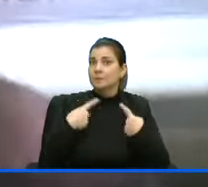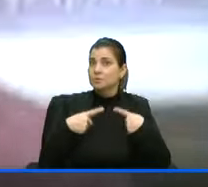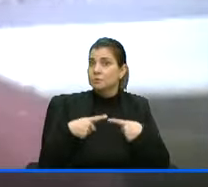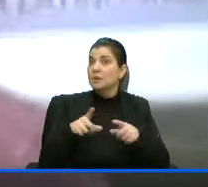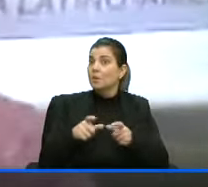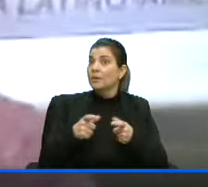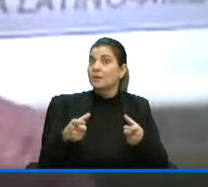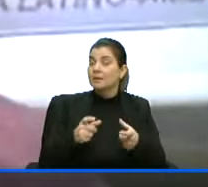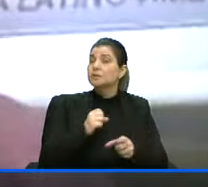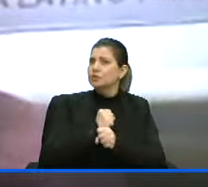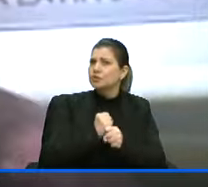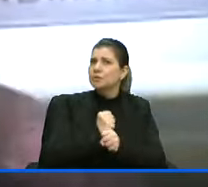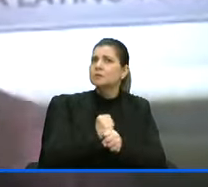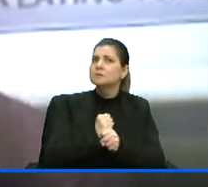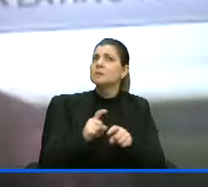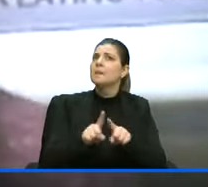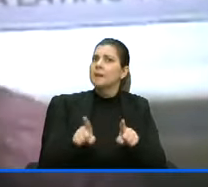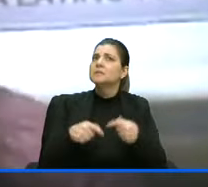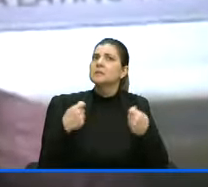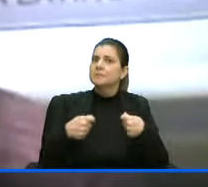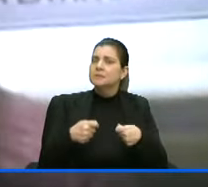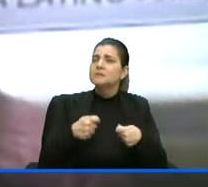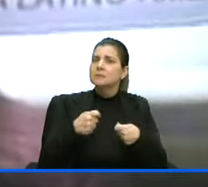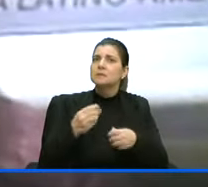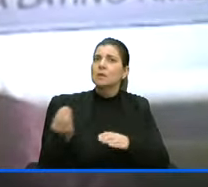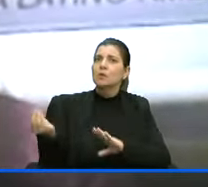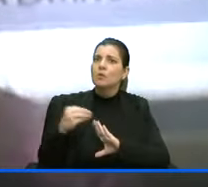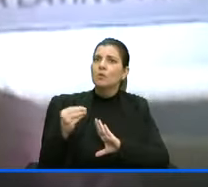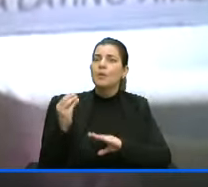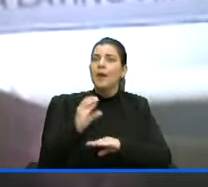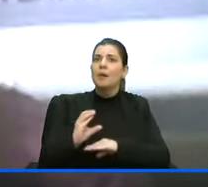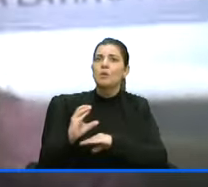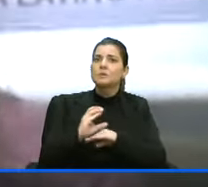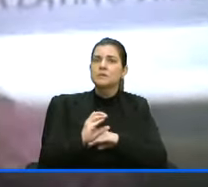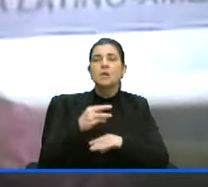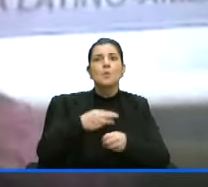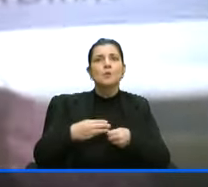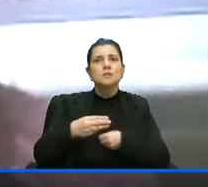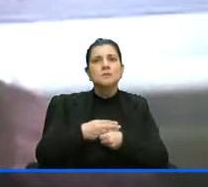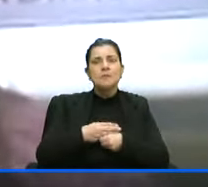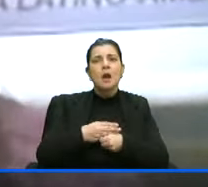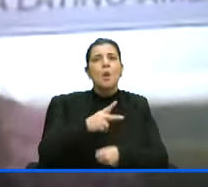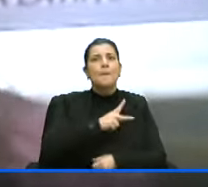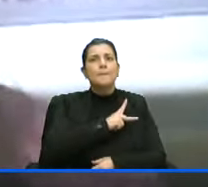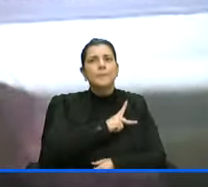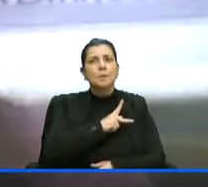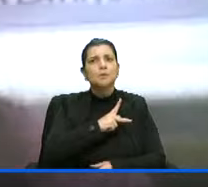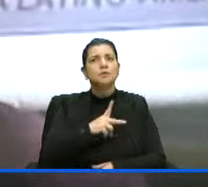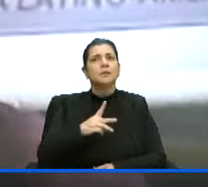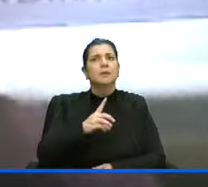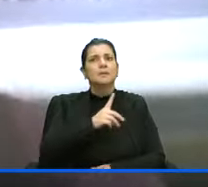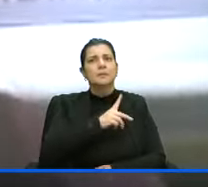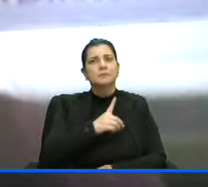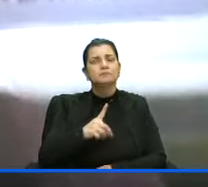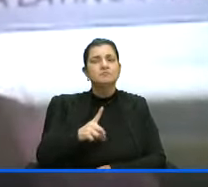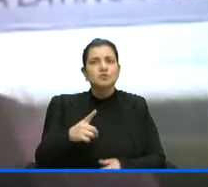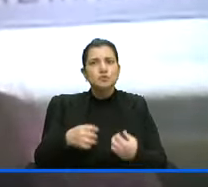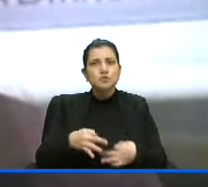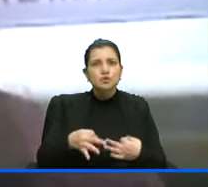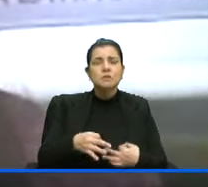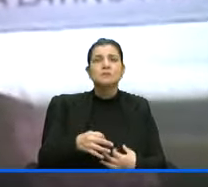uma discussão de anos, mas a gente tem que colocar Conselho Municipal de Educação, SMED, Promotoria, Ministério Público,